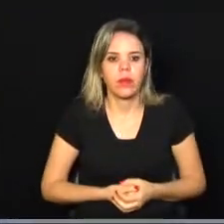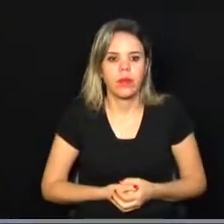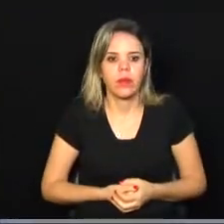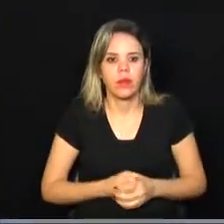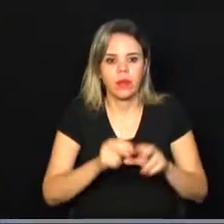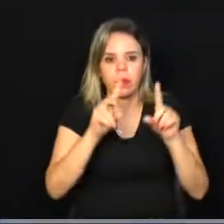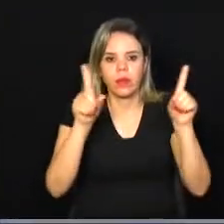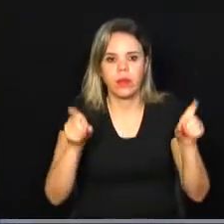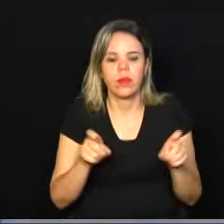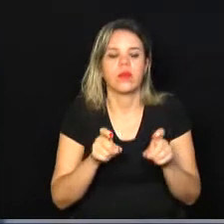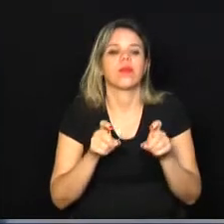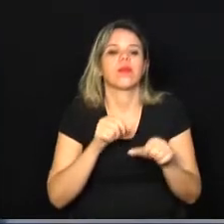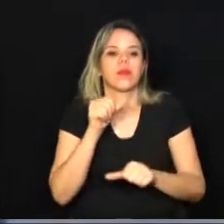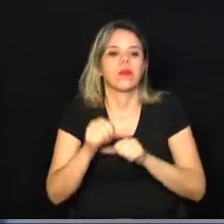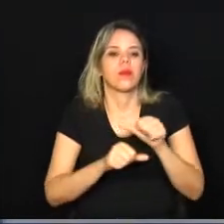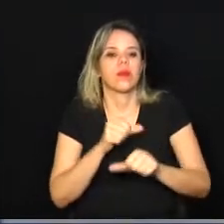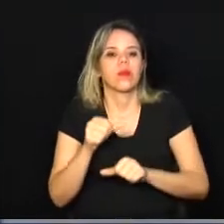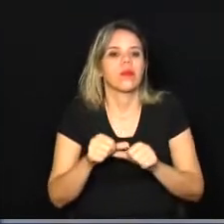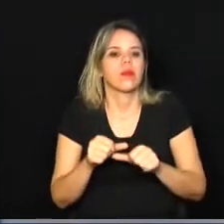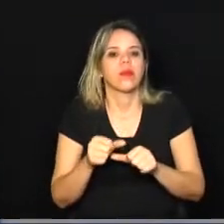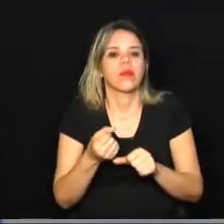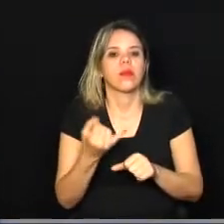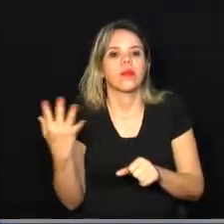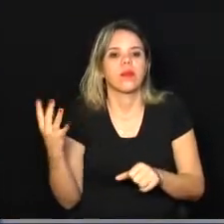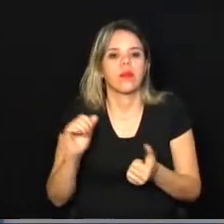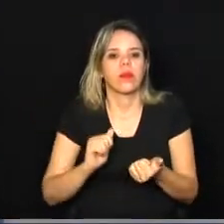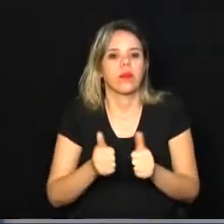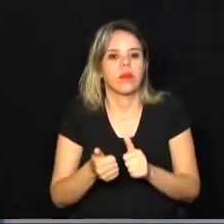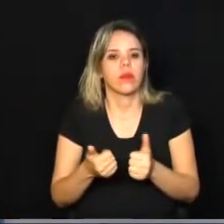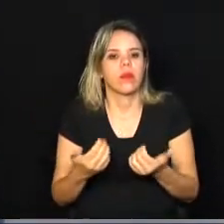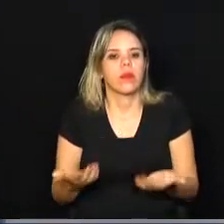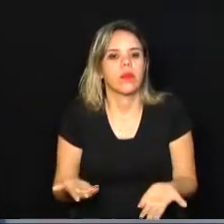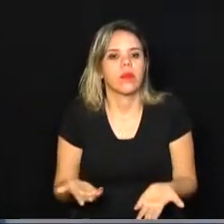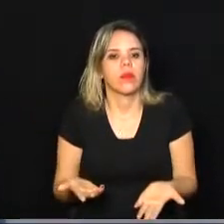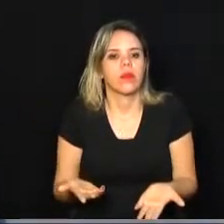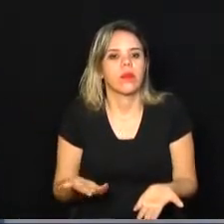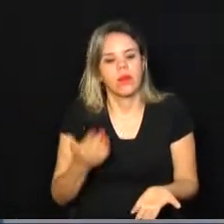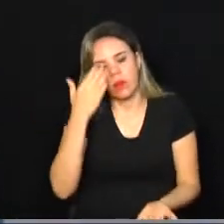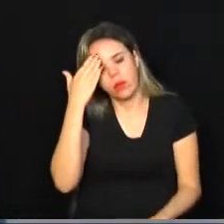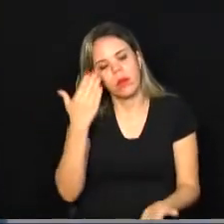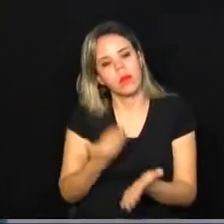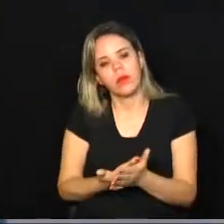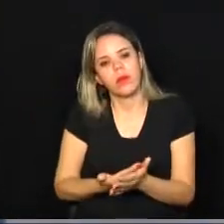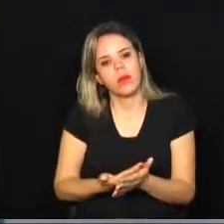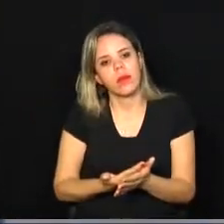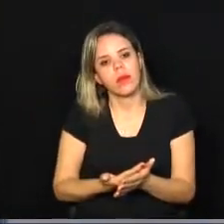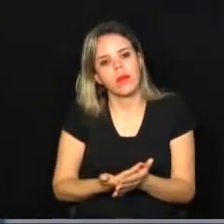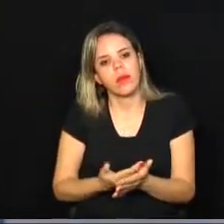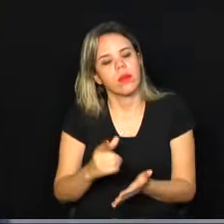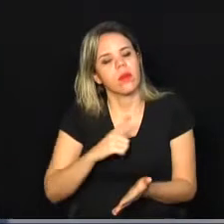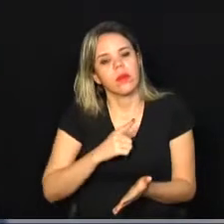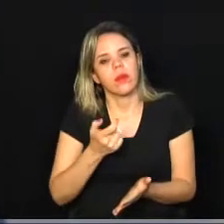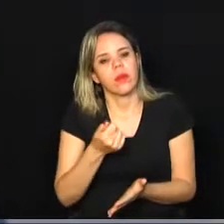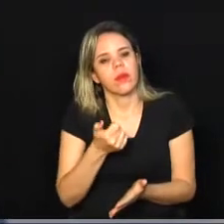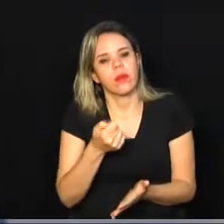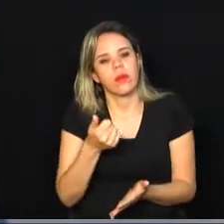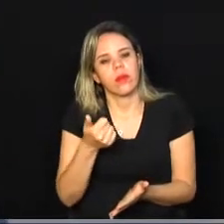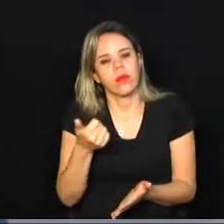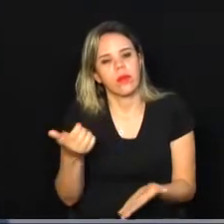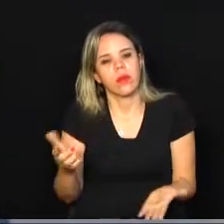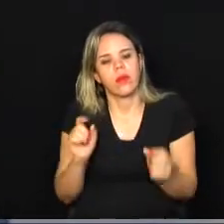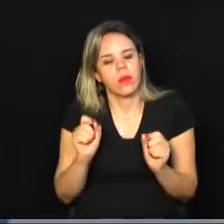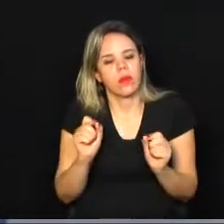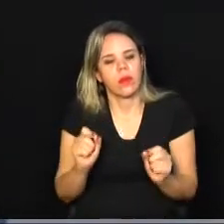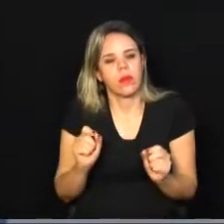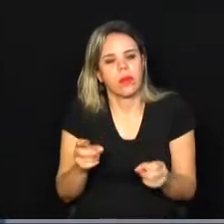de mudança de demanda dos atletas, aí eu creio assim que tiveram poucas. O que